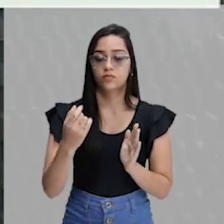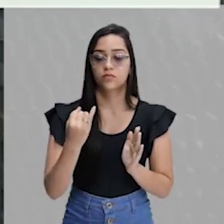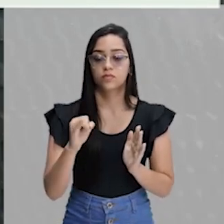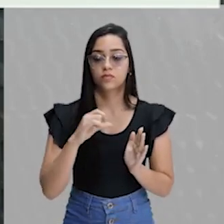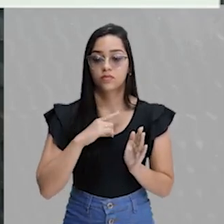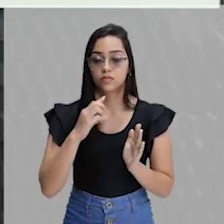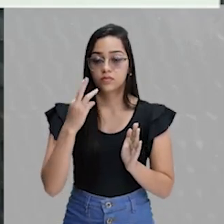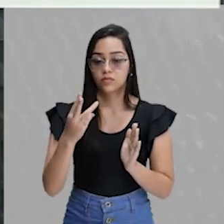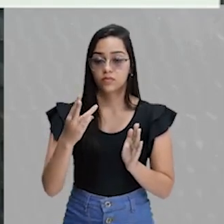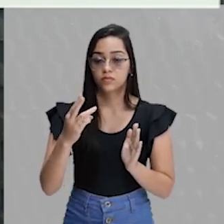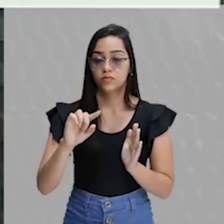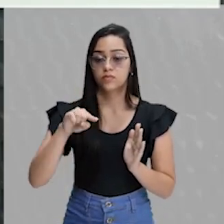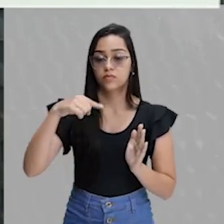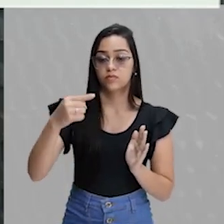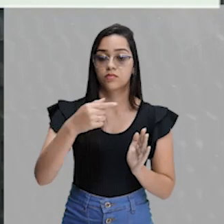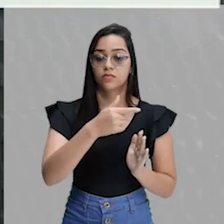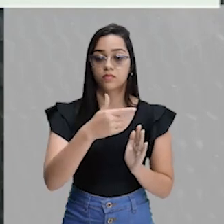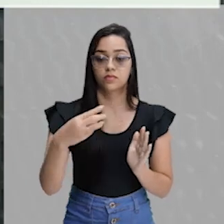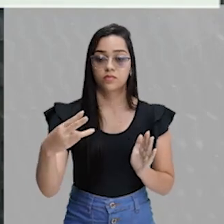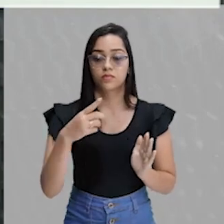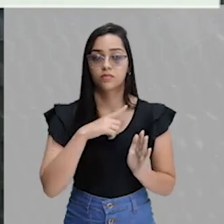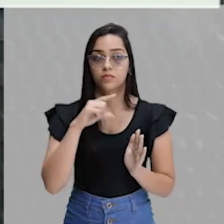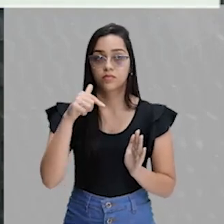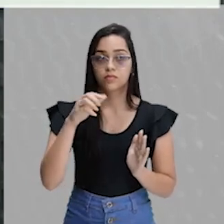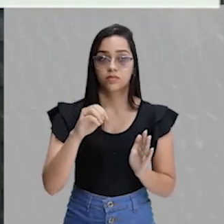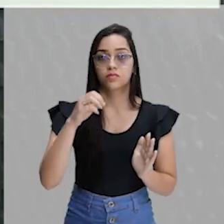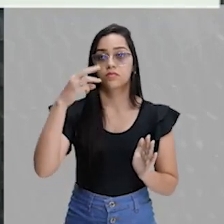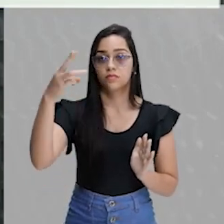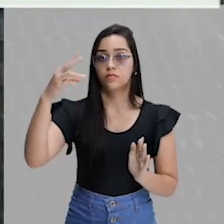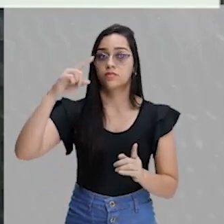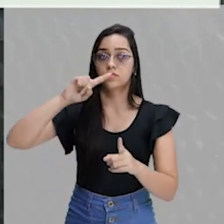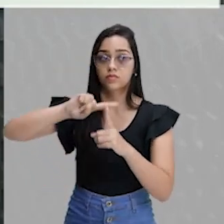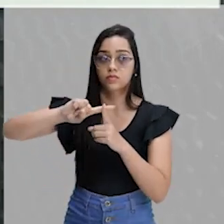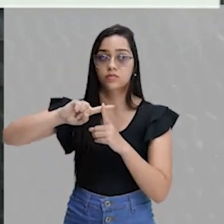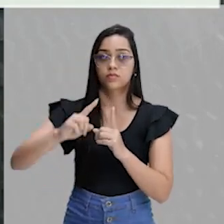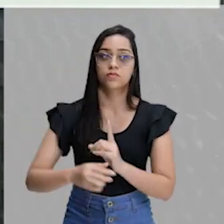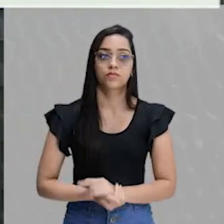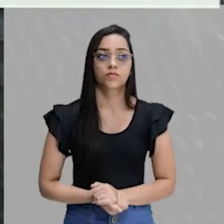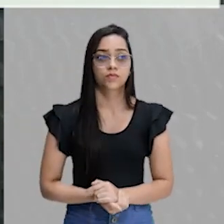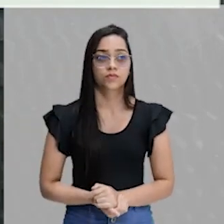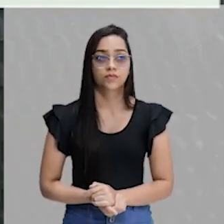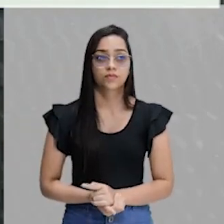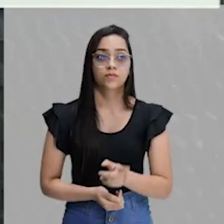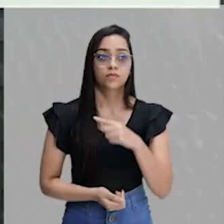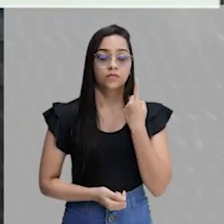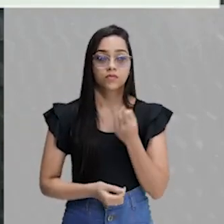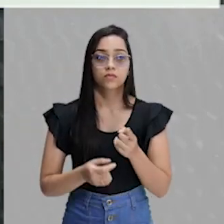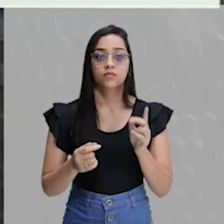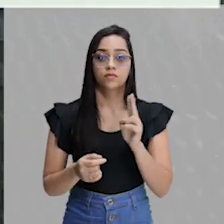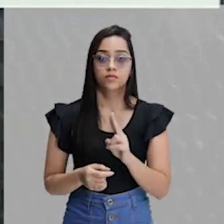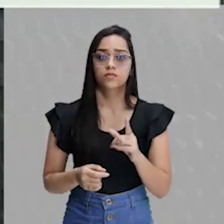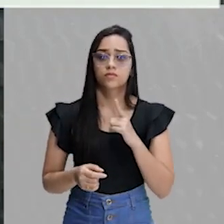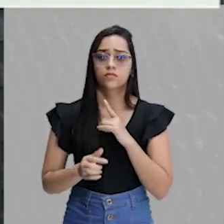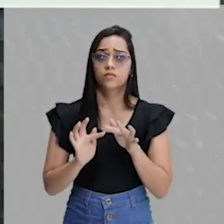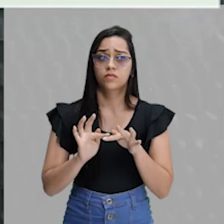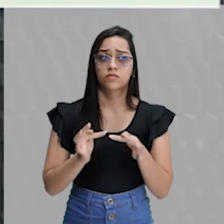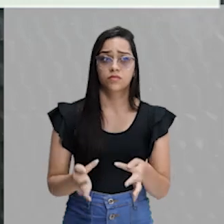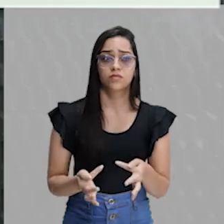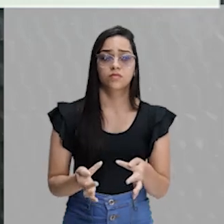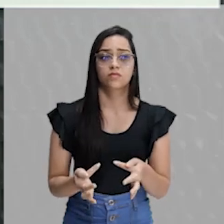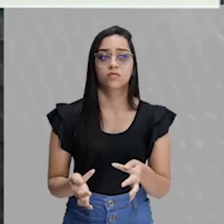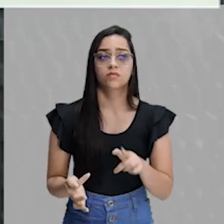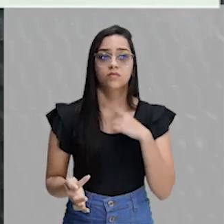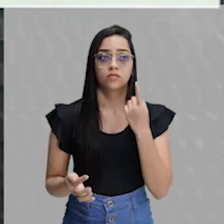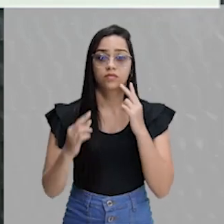tem 3 zeros após o 23, fica 10 a terceira positivo, certo? Então, nós otimizamos para poder ficar mais simples de